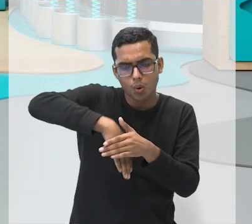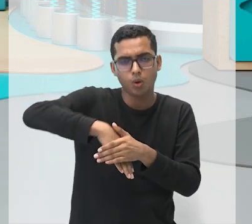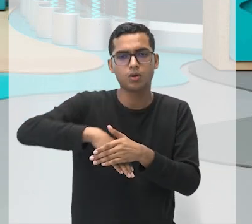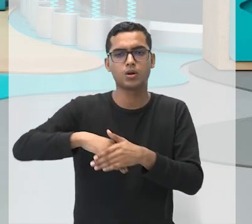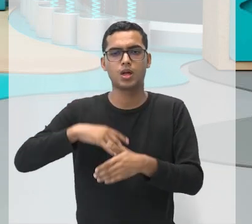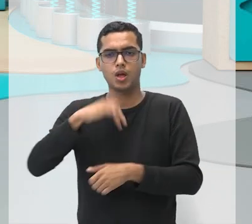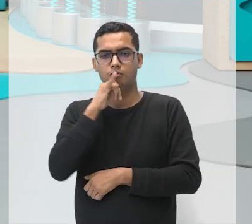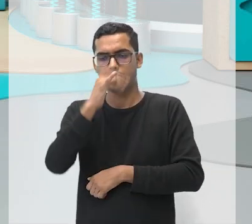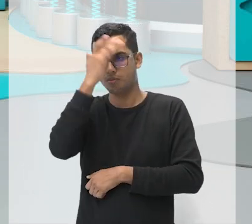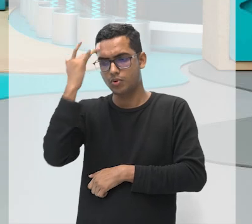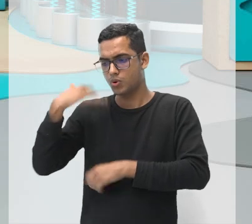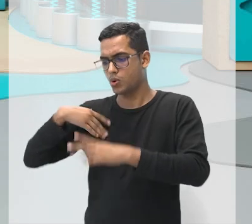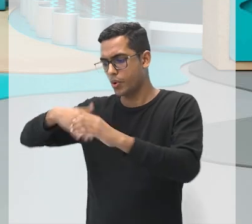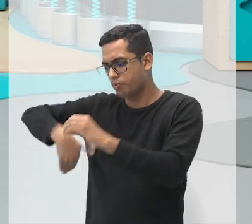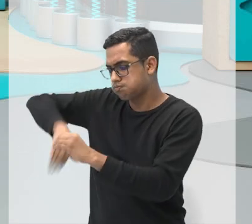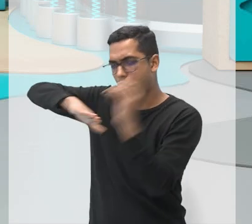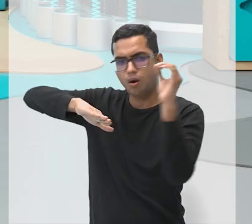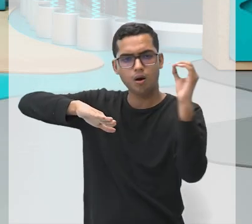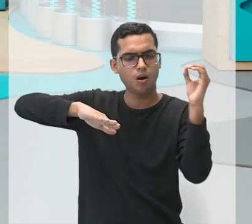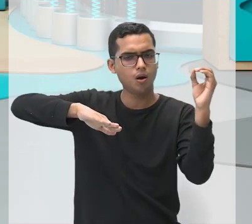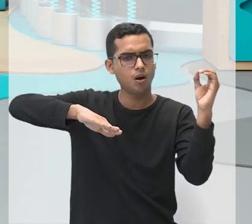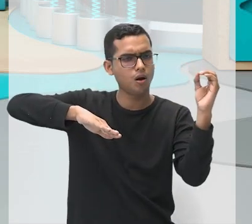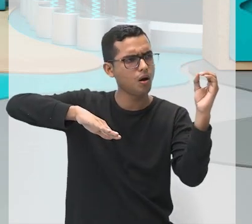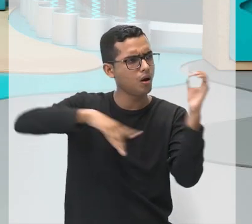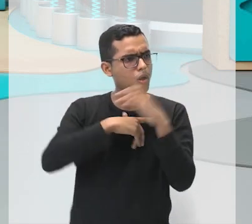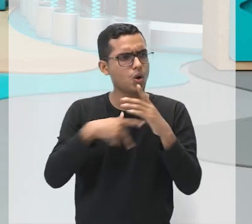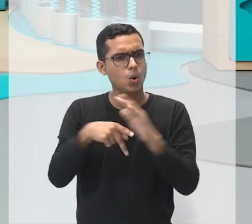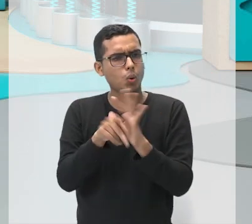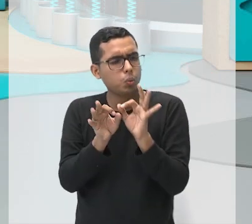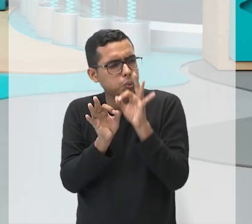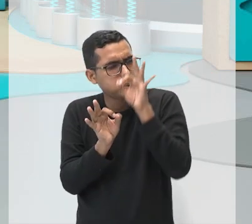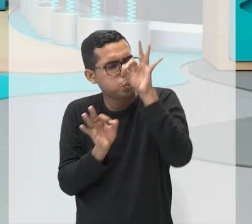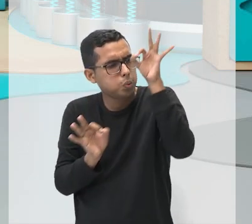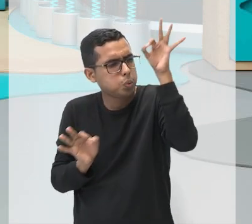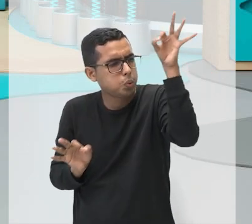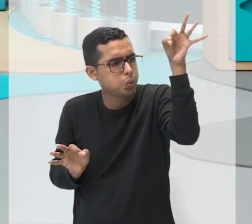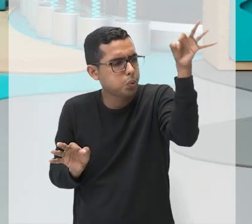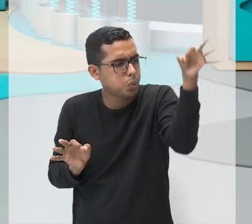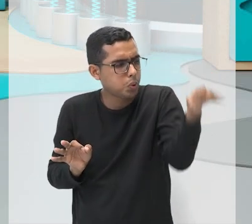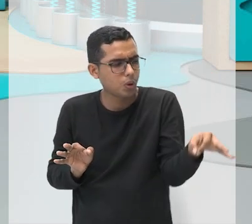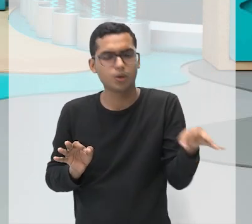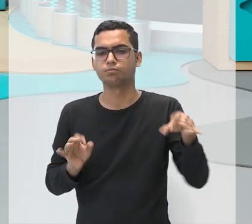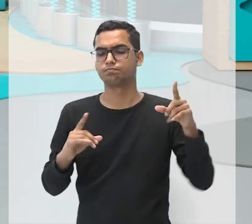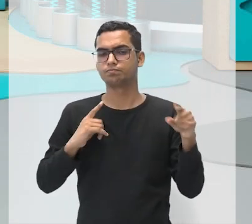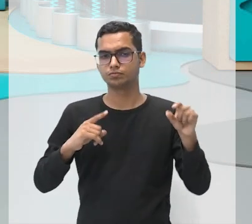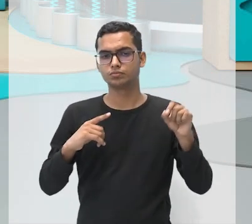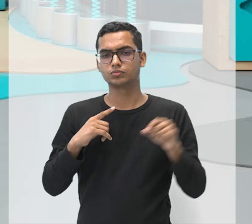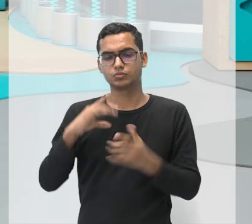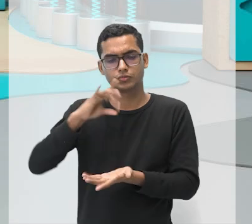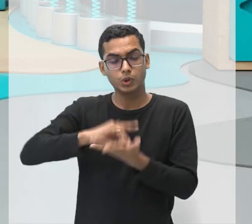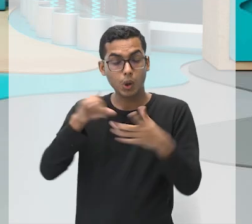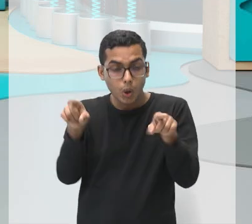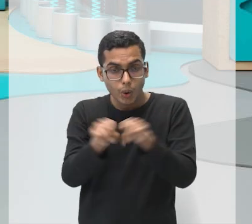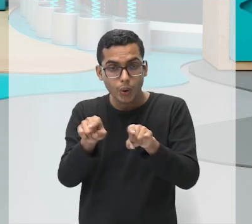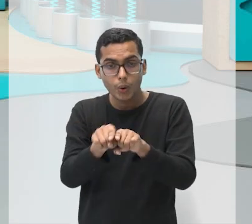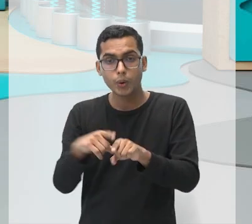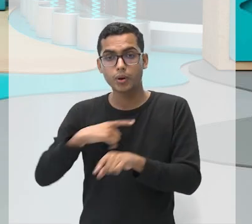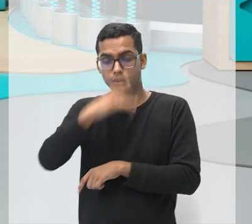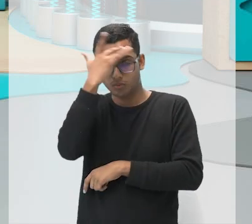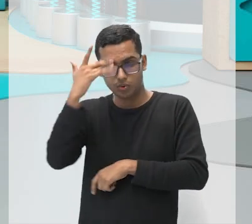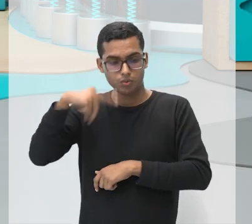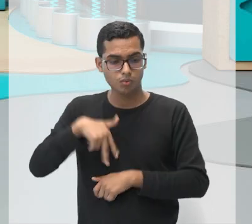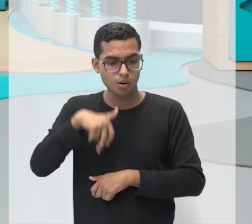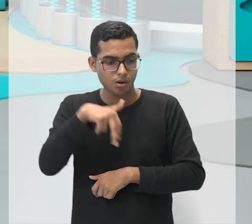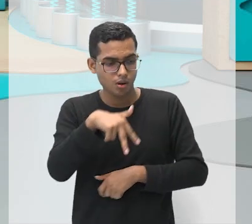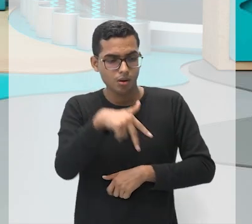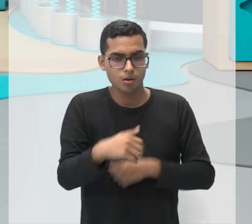lançada lá na frente, o indivíduo vai ter que correr muito e a volta ele faz devagarzinho naquele trote, e aí aparece uma outra oportunidade com a bola ali na área,